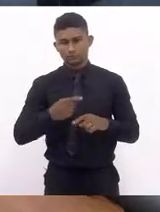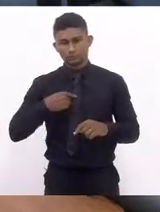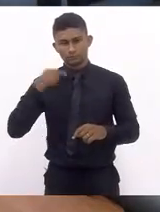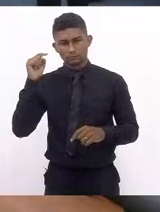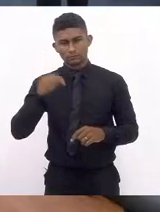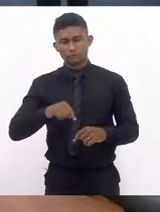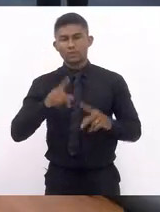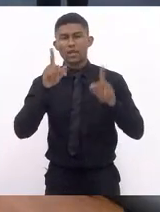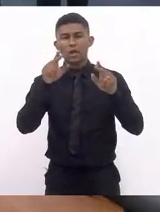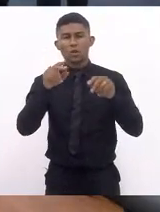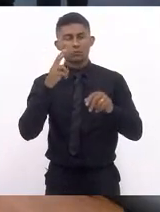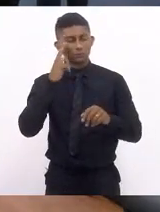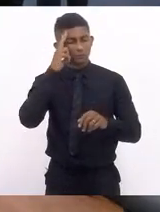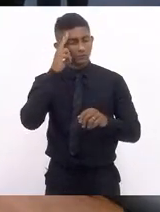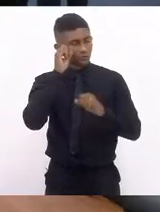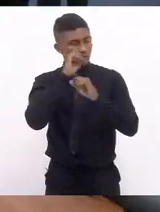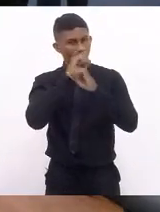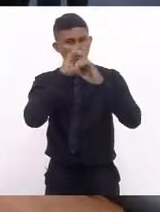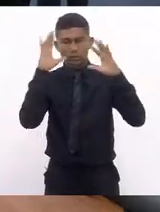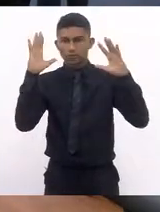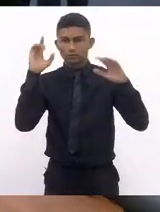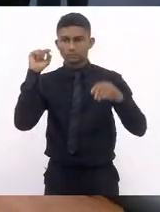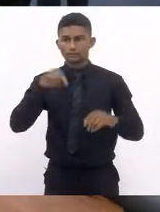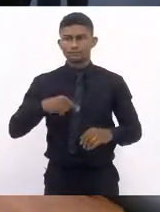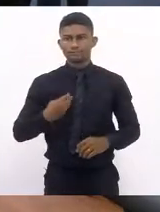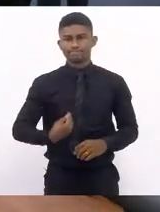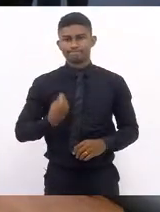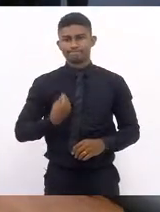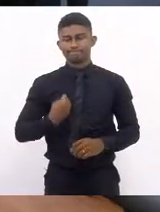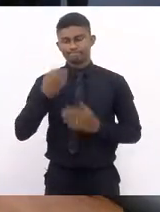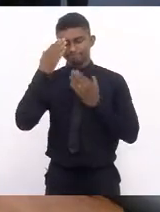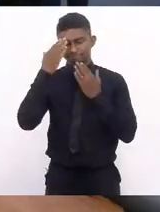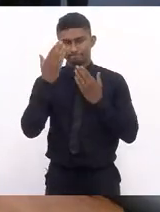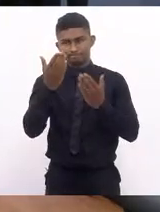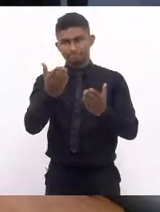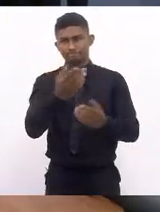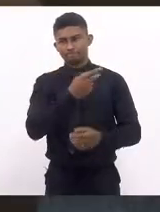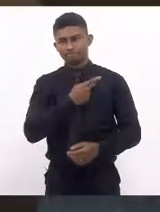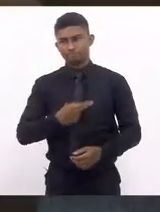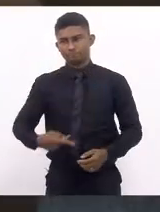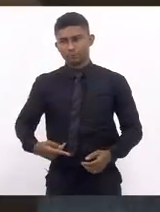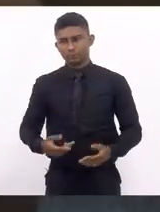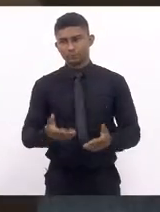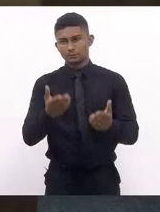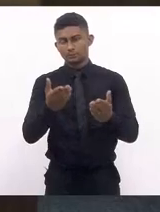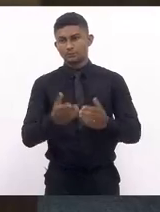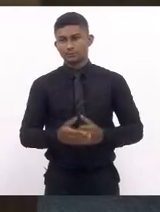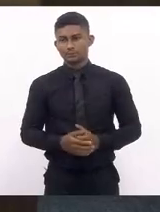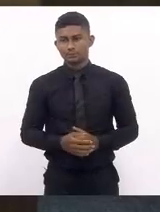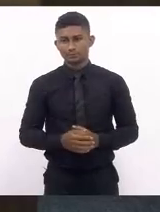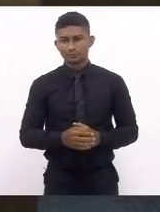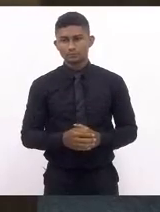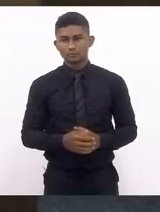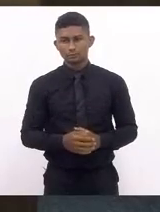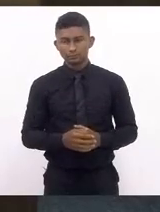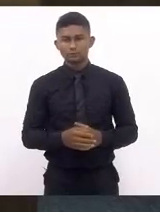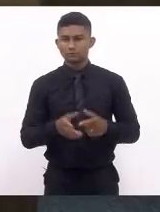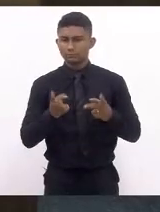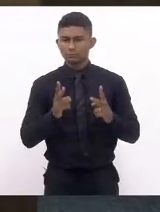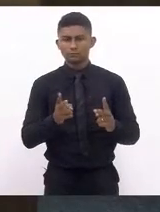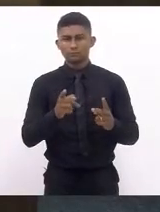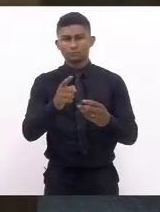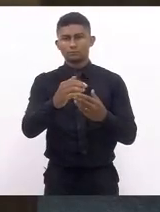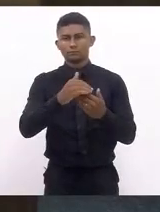sonho aqui nessa casa gratidão pelo senhor presidente que todas as vezes que me atendeu sempre